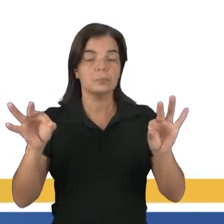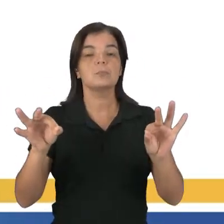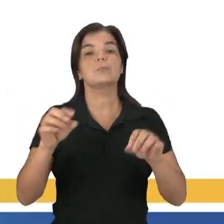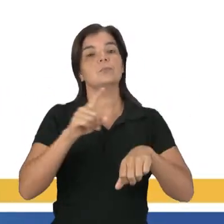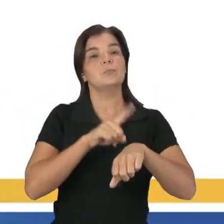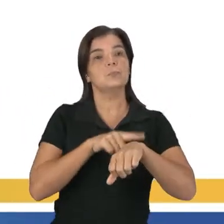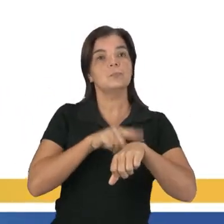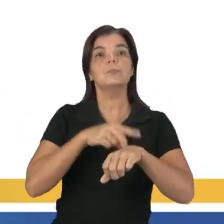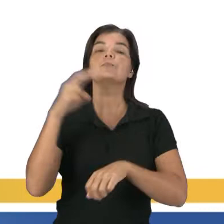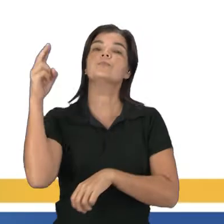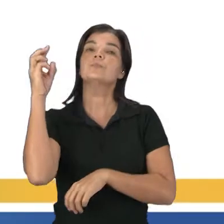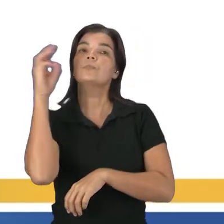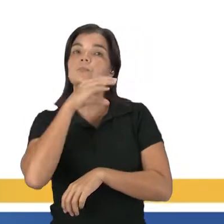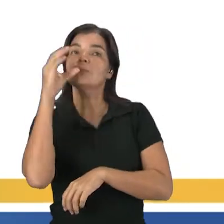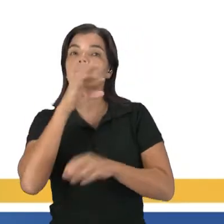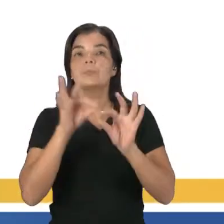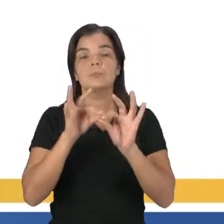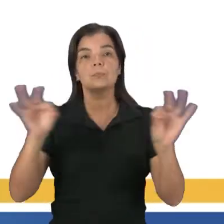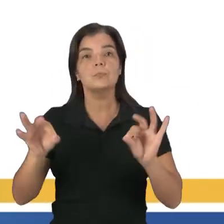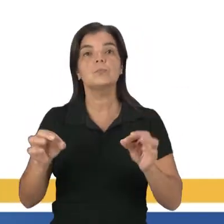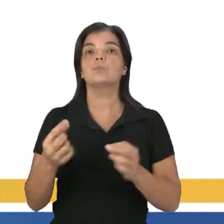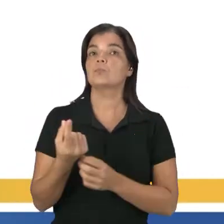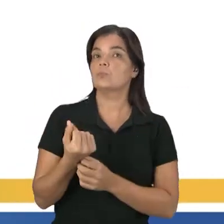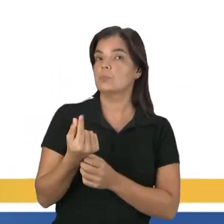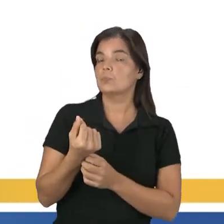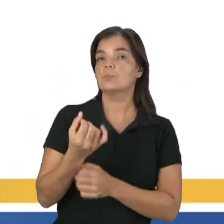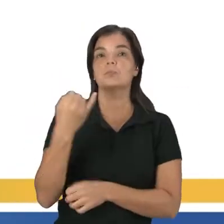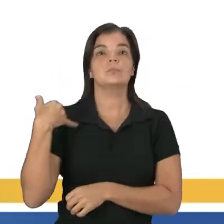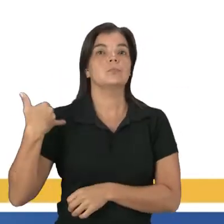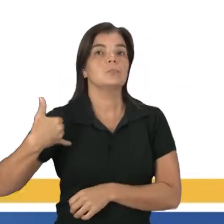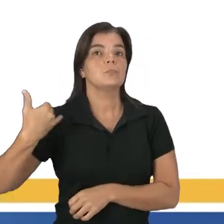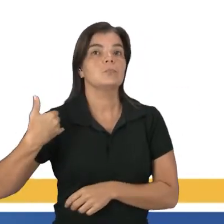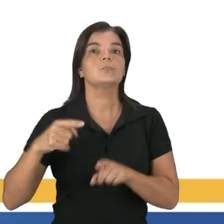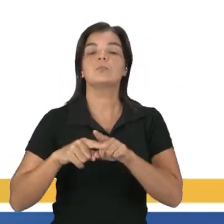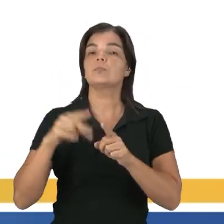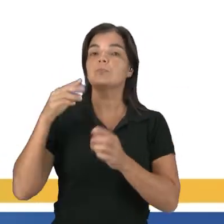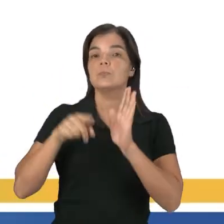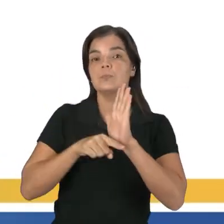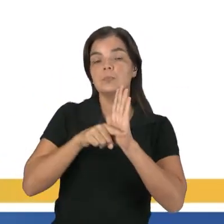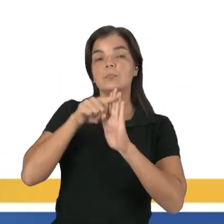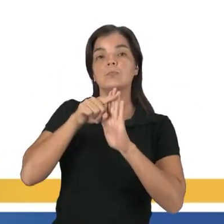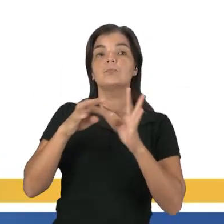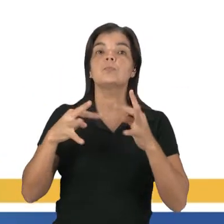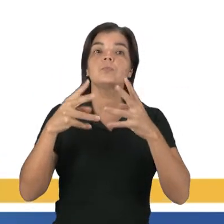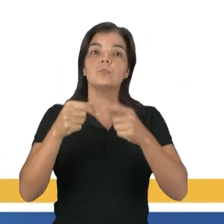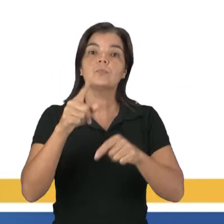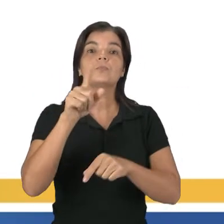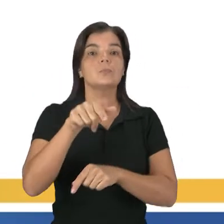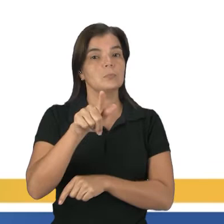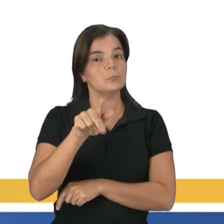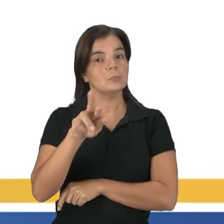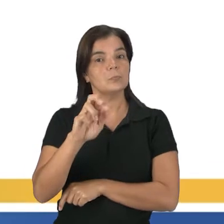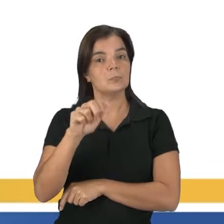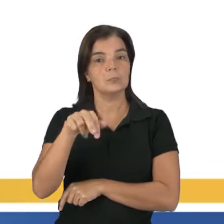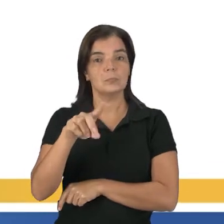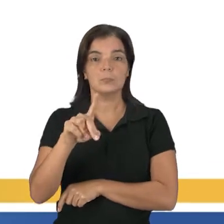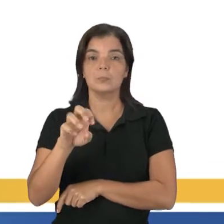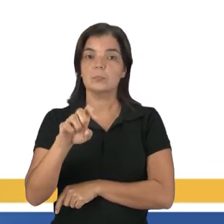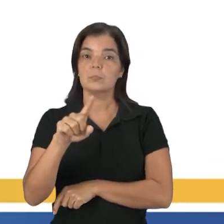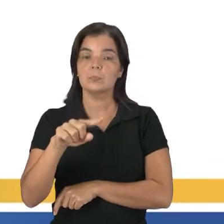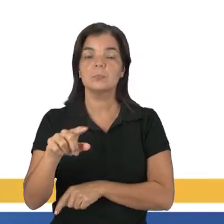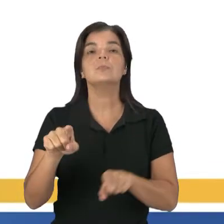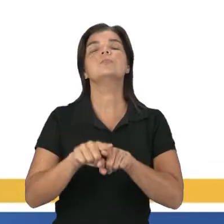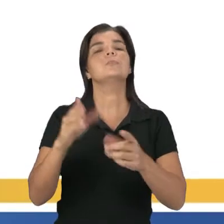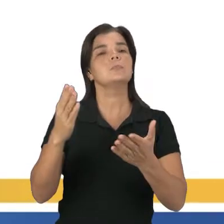como tempo, velocidade, comprimento, idade, temperatura, tudo aquilo que você consegue mensurar é uma grandeza. E aqui nós